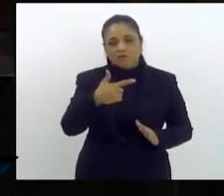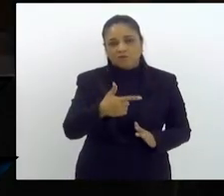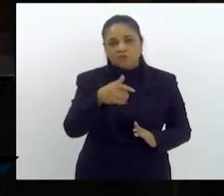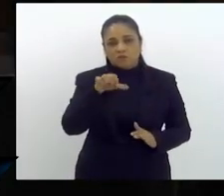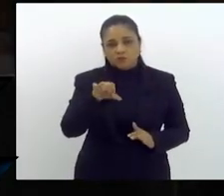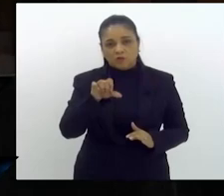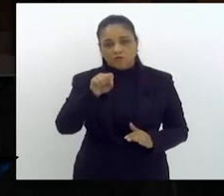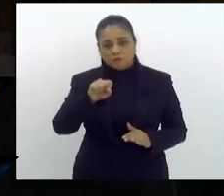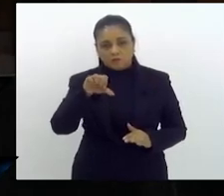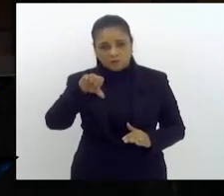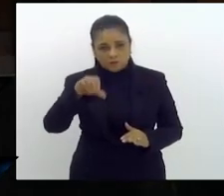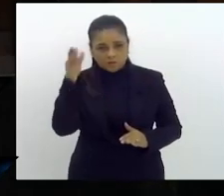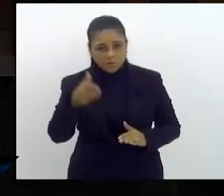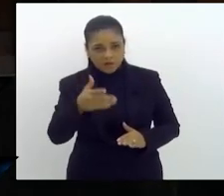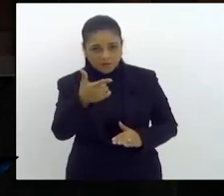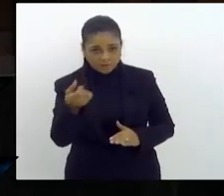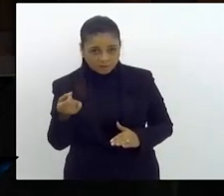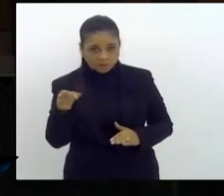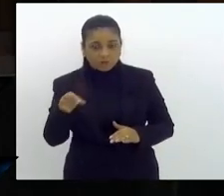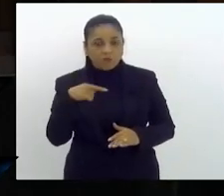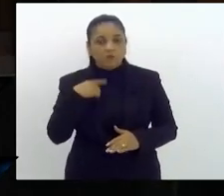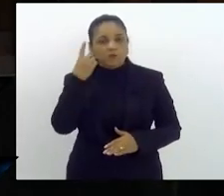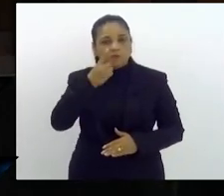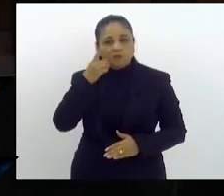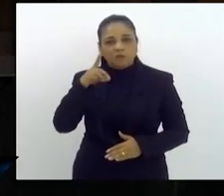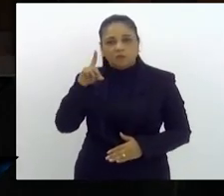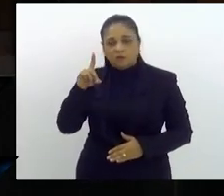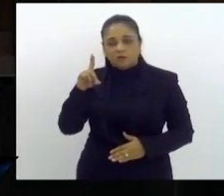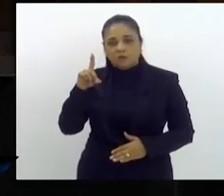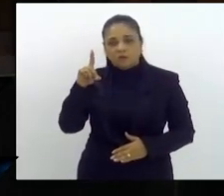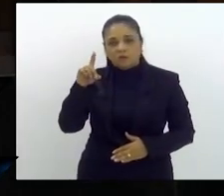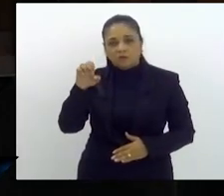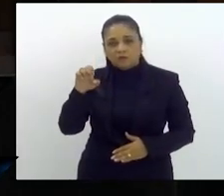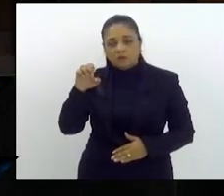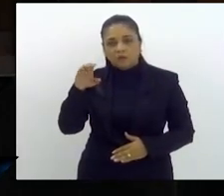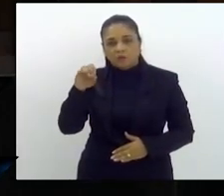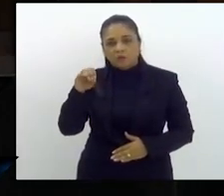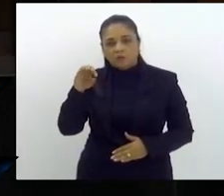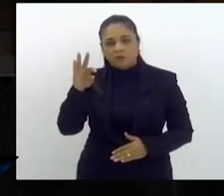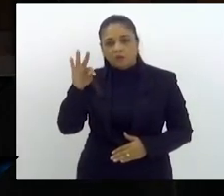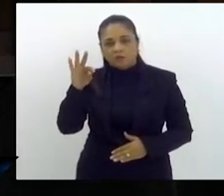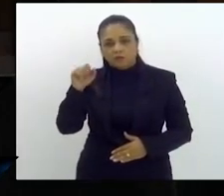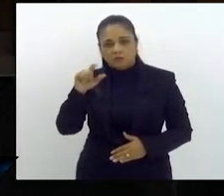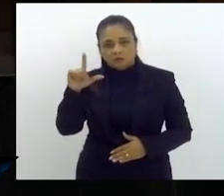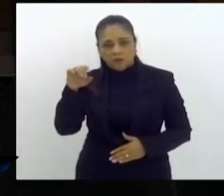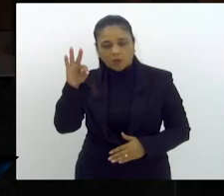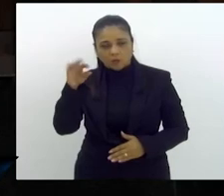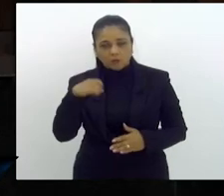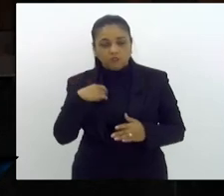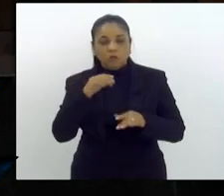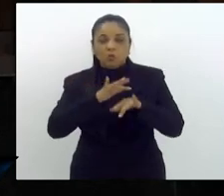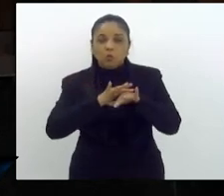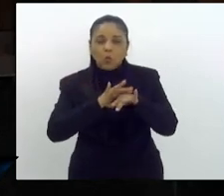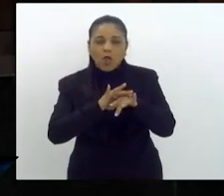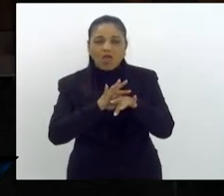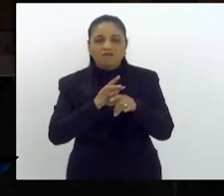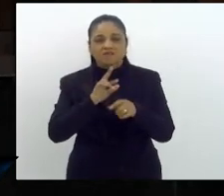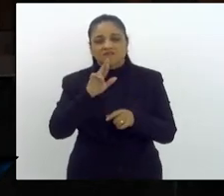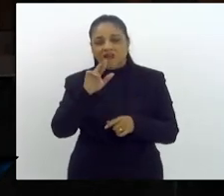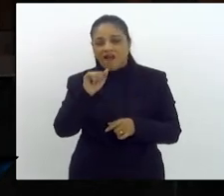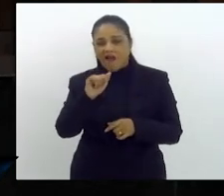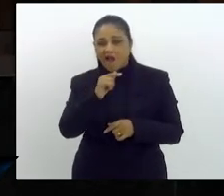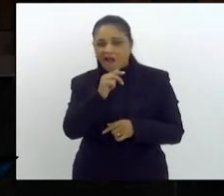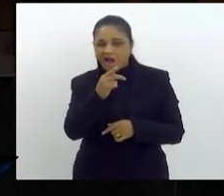do deputado deodalto que trata sobre obrigatoriedade de informação sobre as doenças raras e não